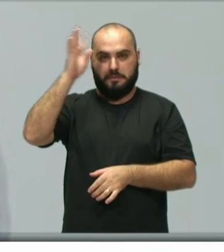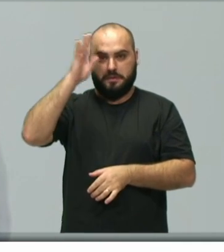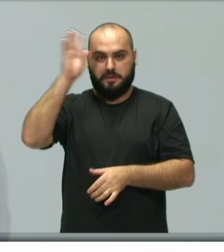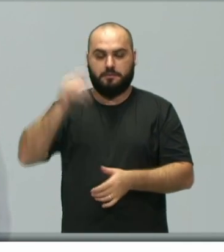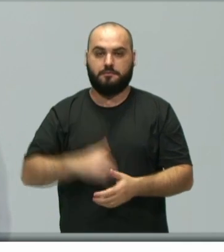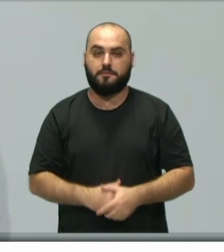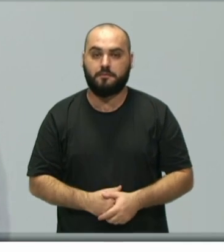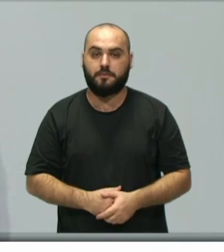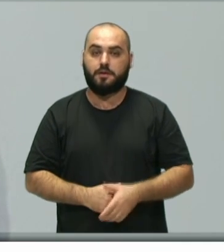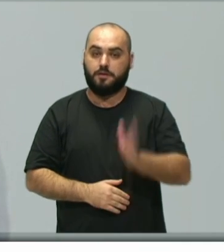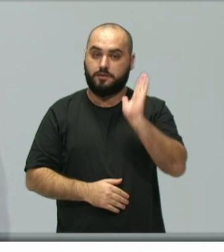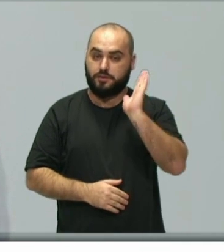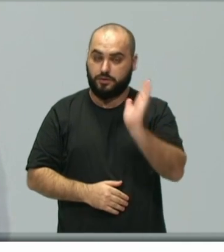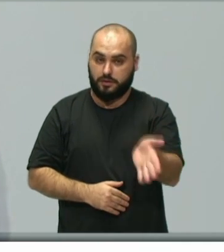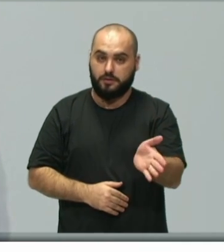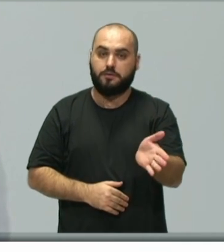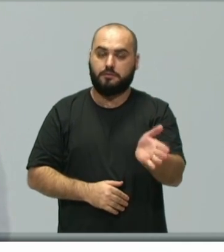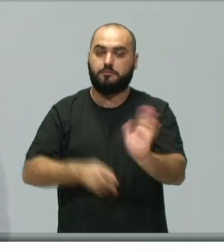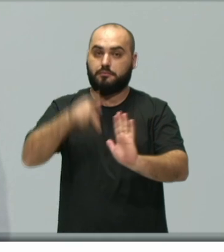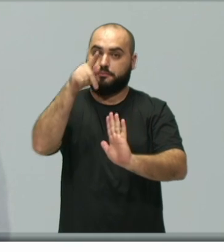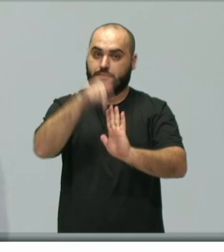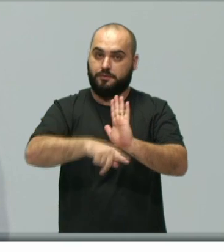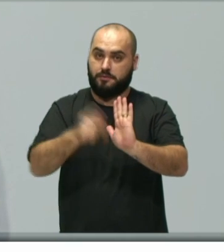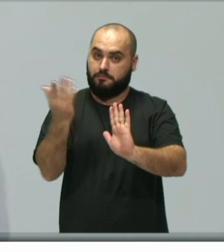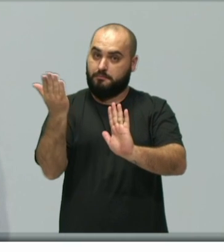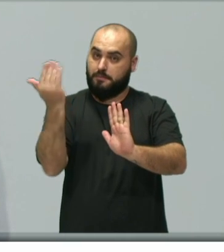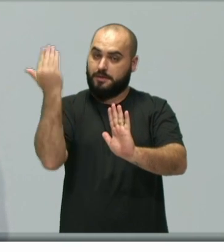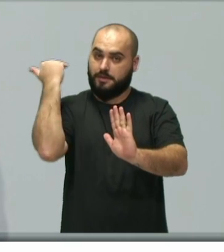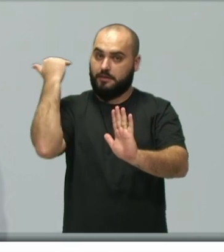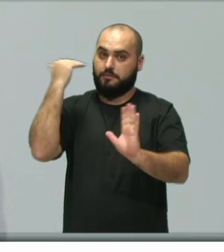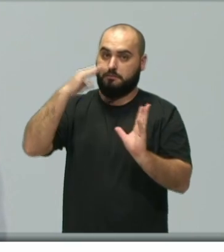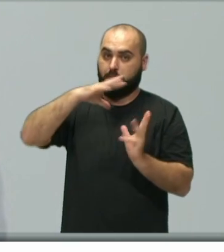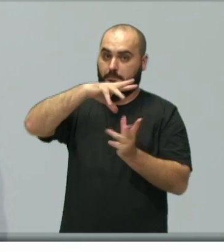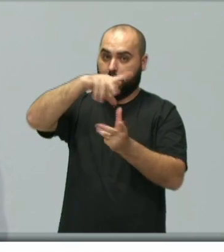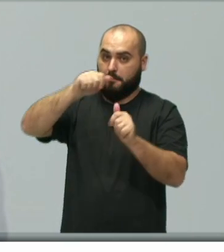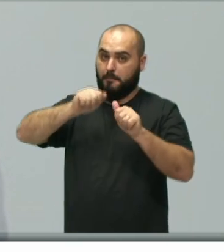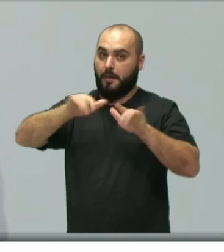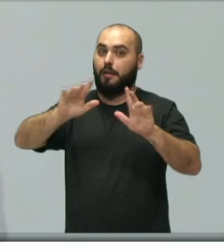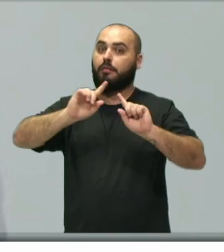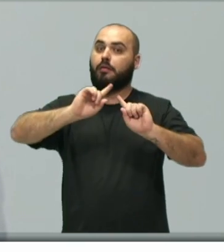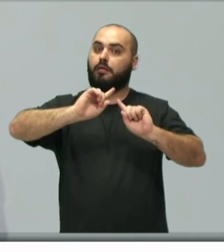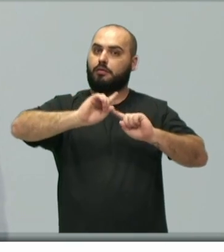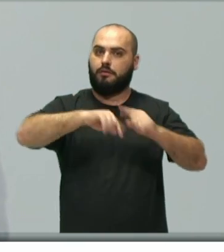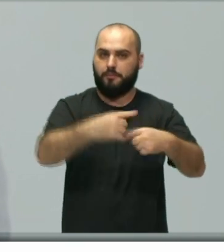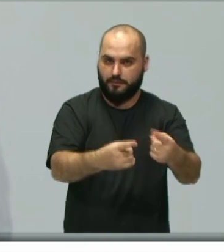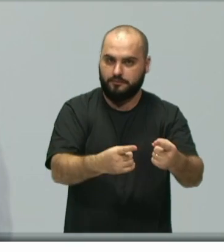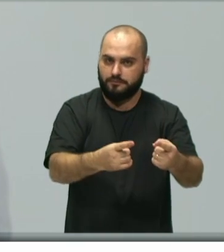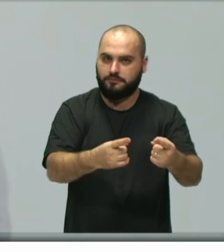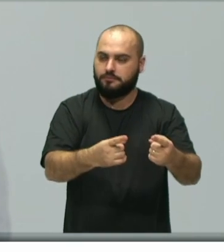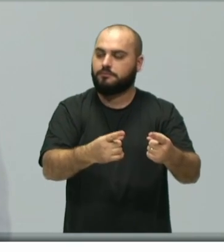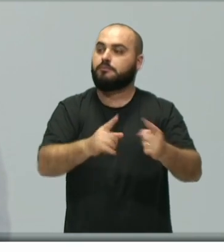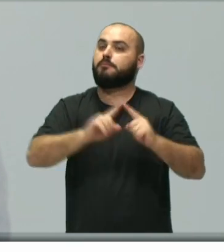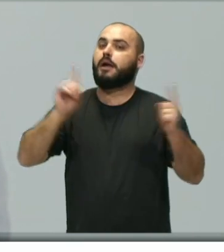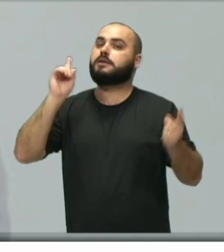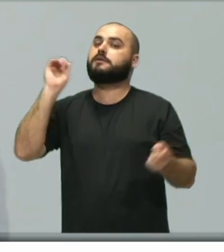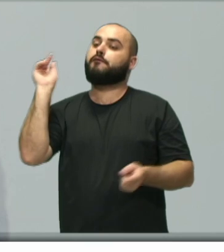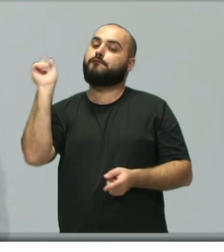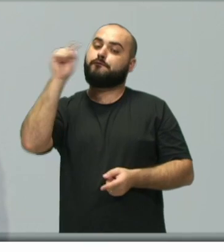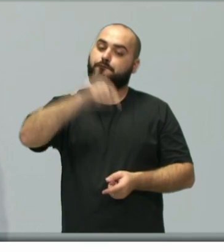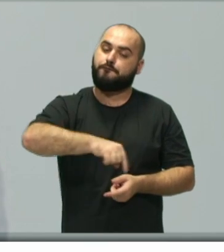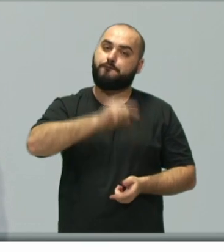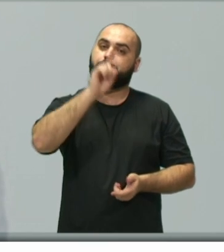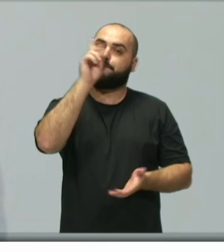Dentro, ele foi um projeto anterior à pandemia. Ele se concretizou na pandemia e tomou